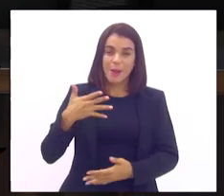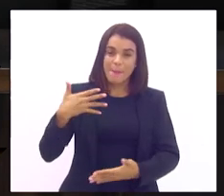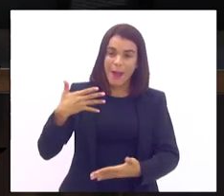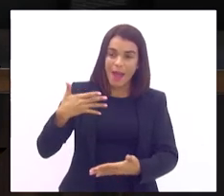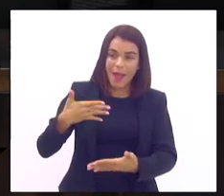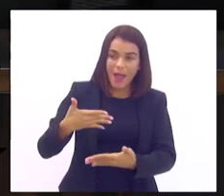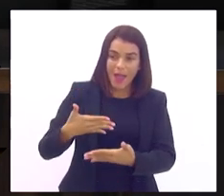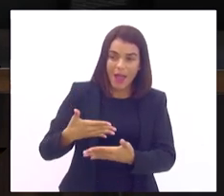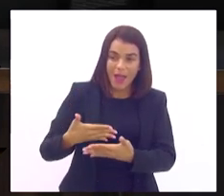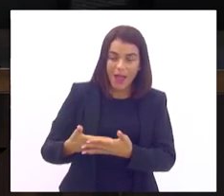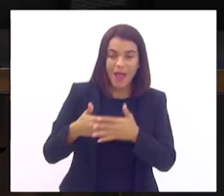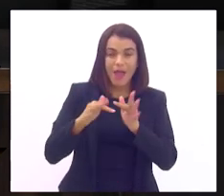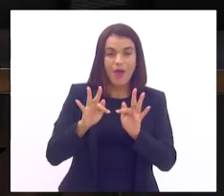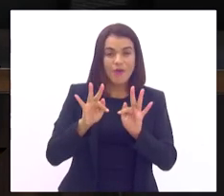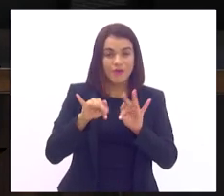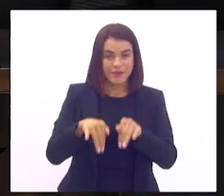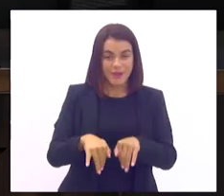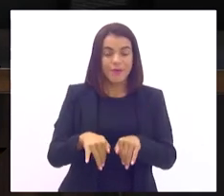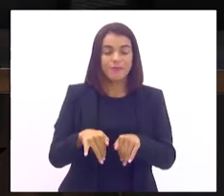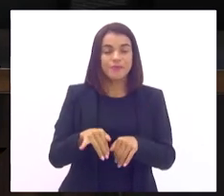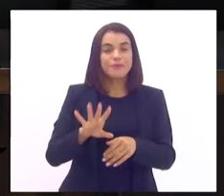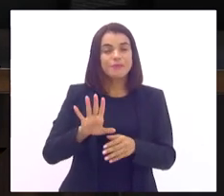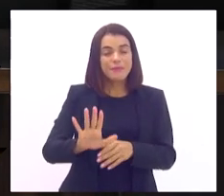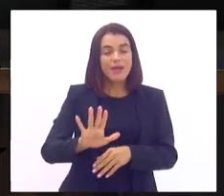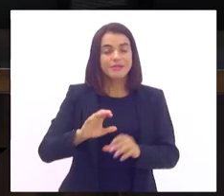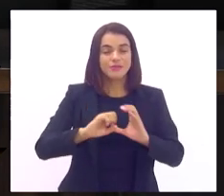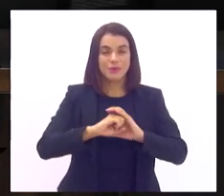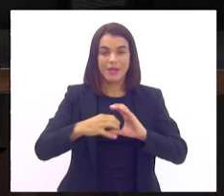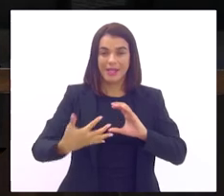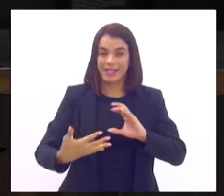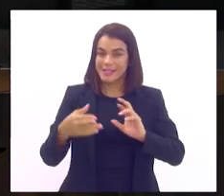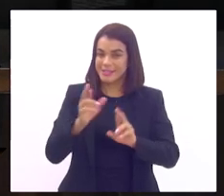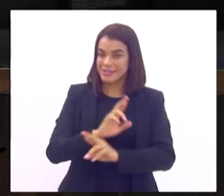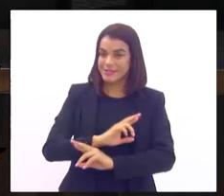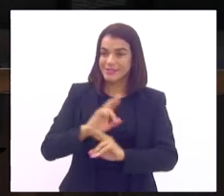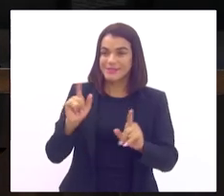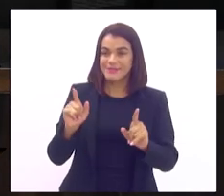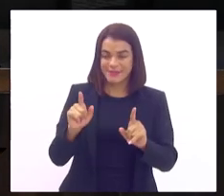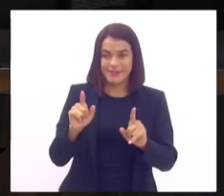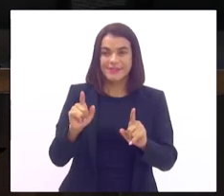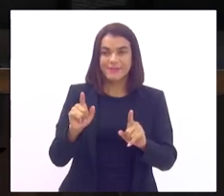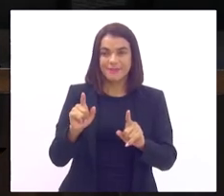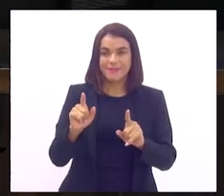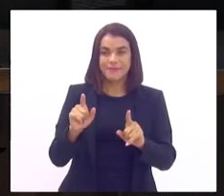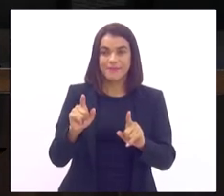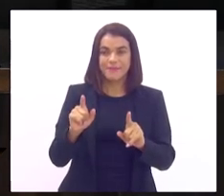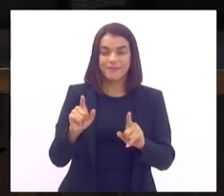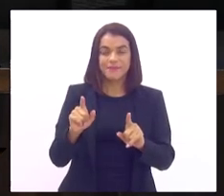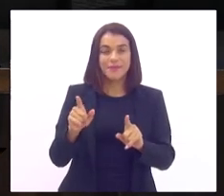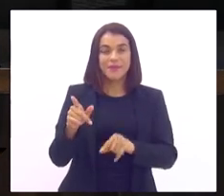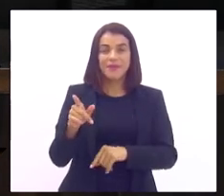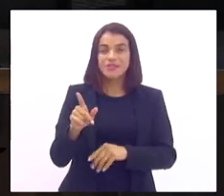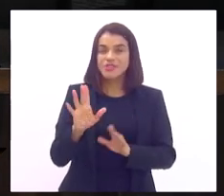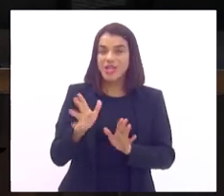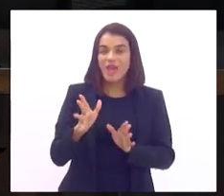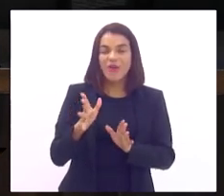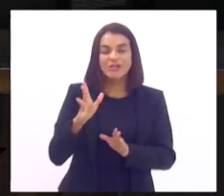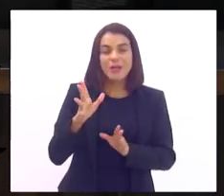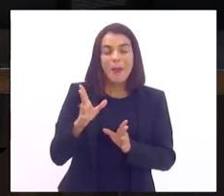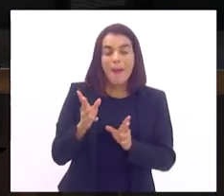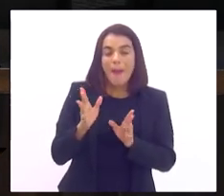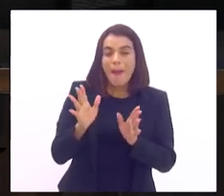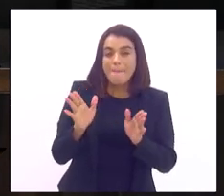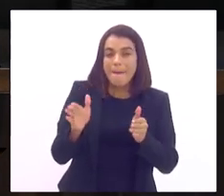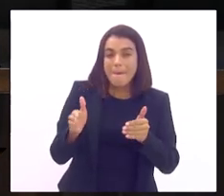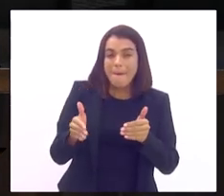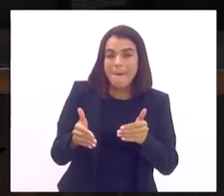gestão, E com uma característica diferente. Normalmente, quando a gente vai chegando no final da gestão, o cafezinho vai